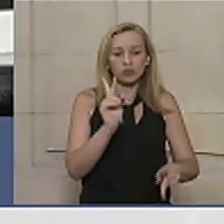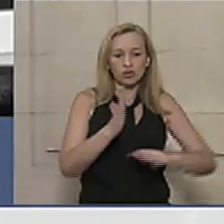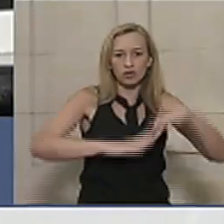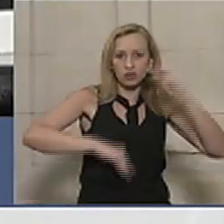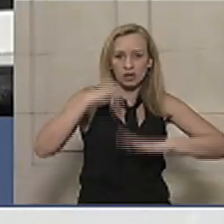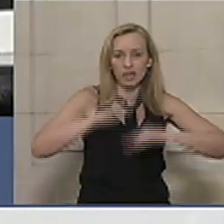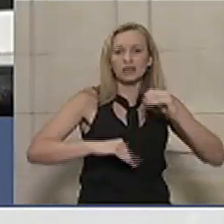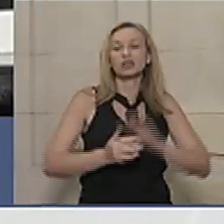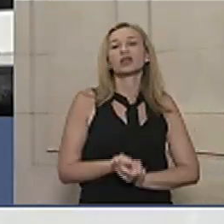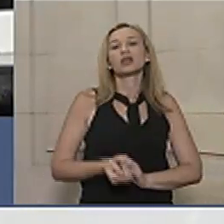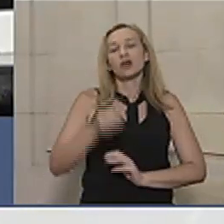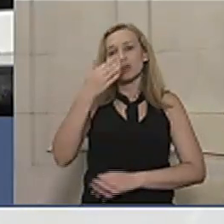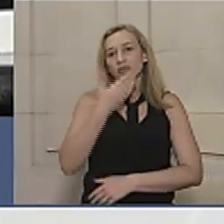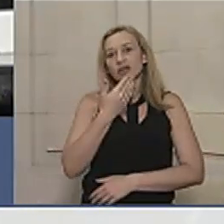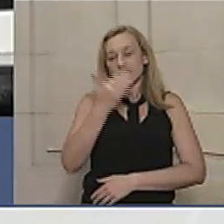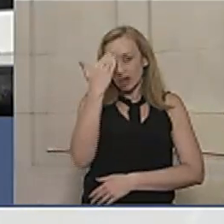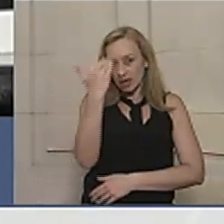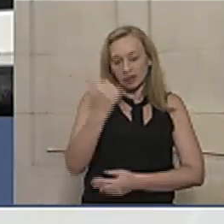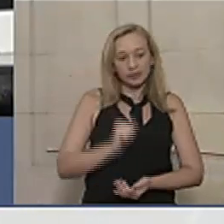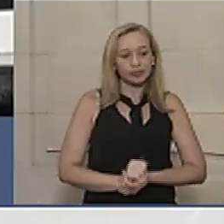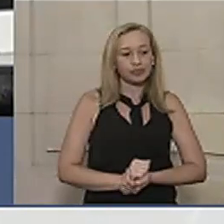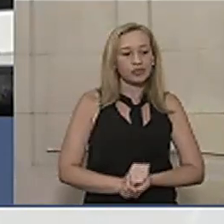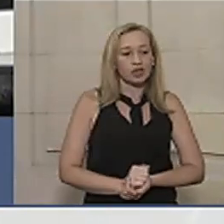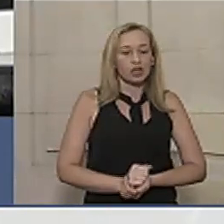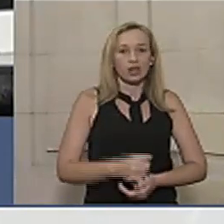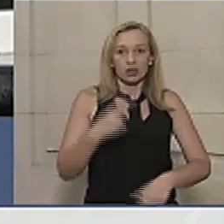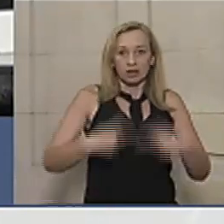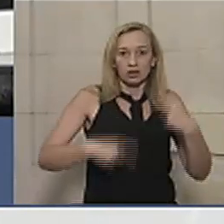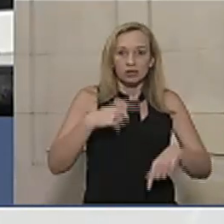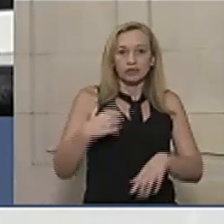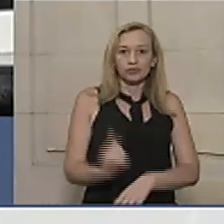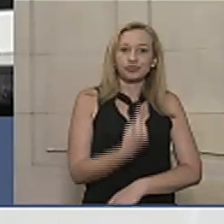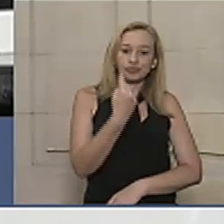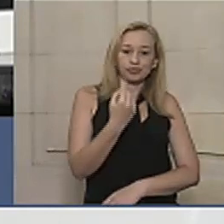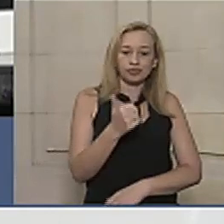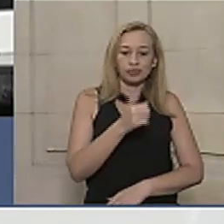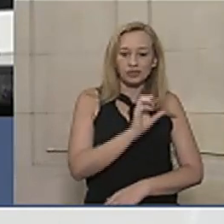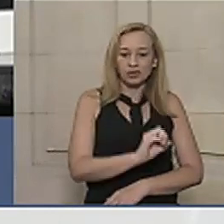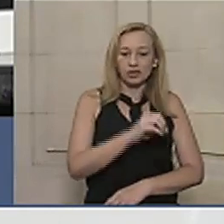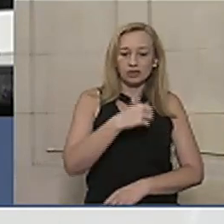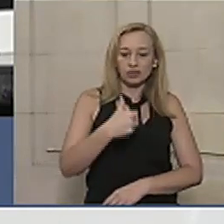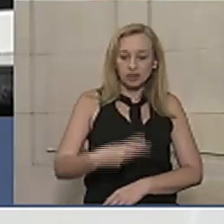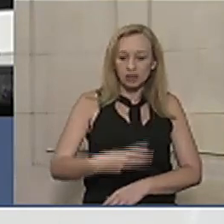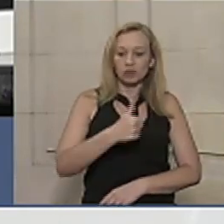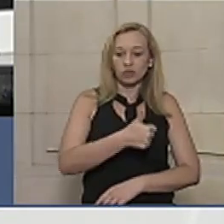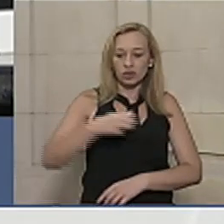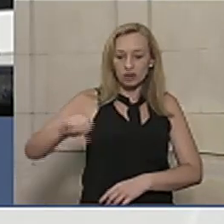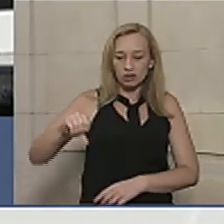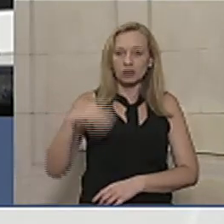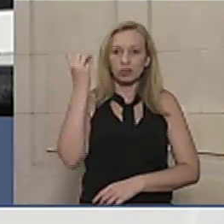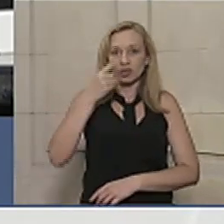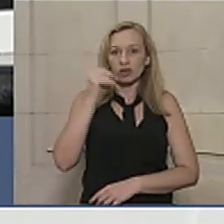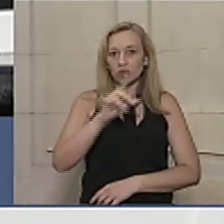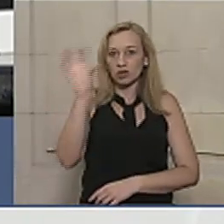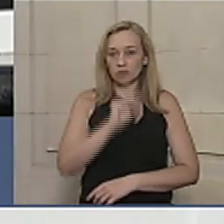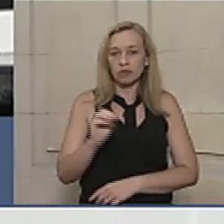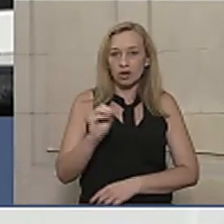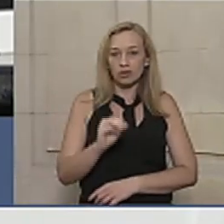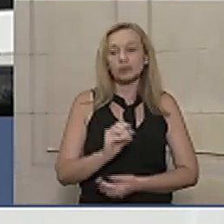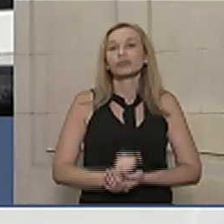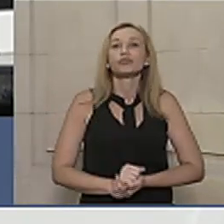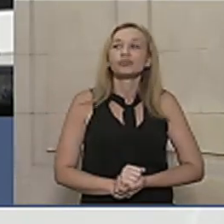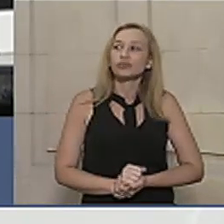estará na pauta. Em regime de urgência, em discussão única, projeto de lei 03/2019, de autoria do deputado Luiz Paulo, que